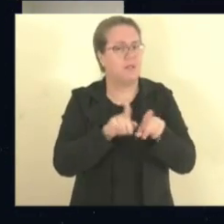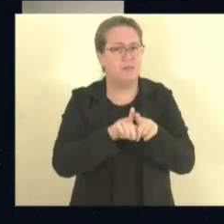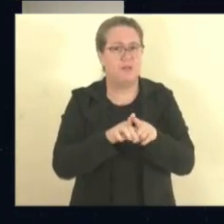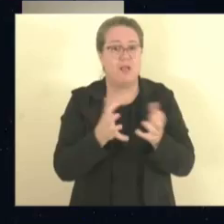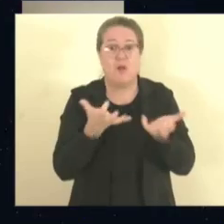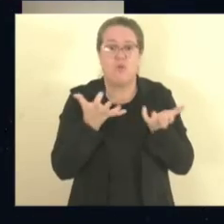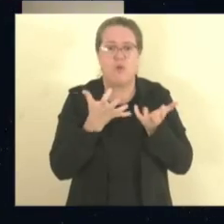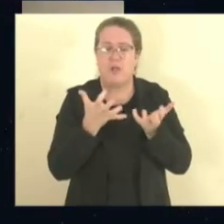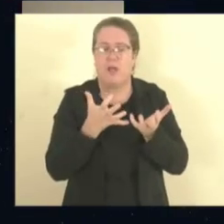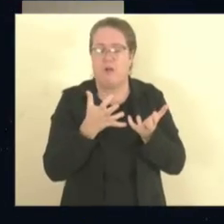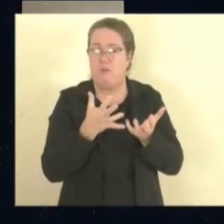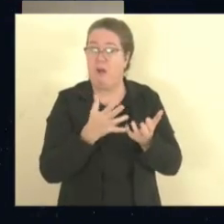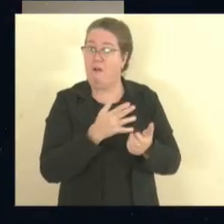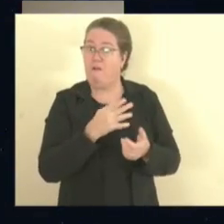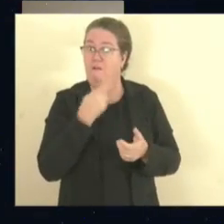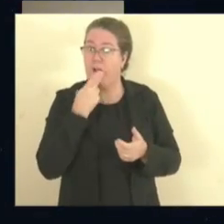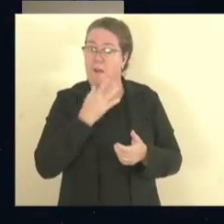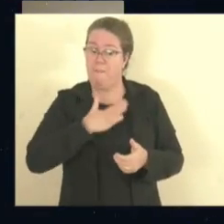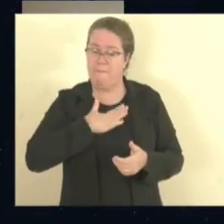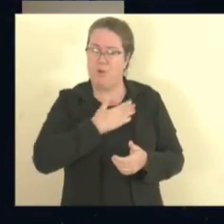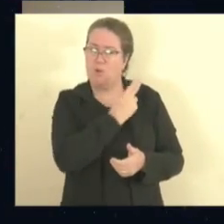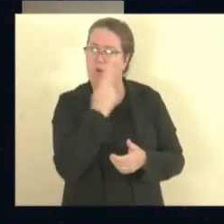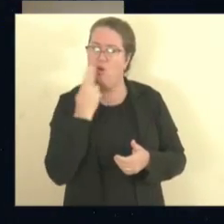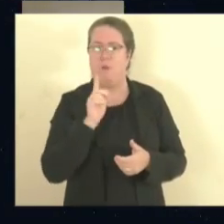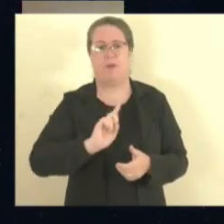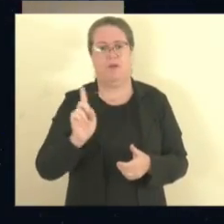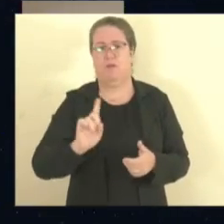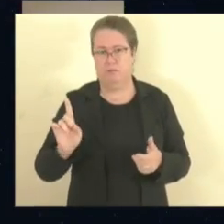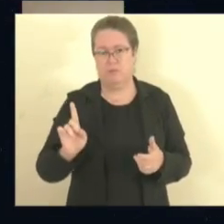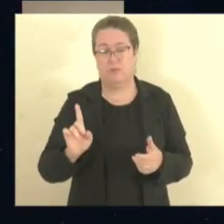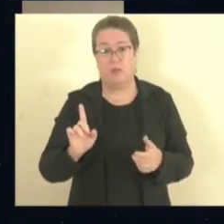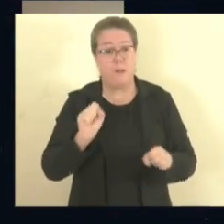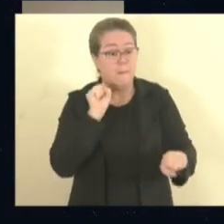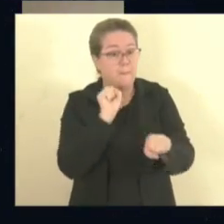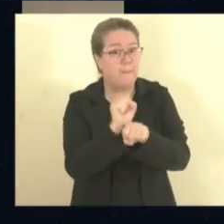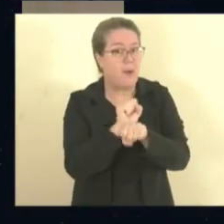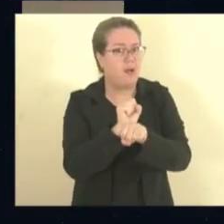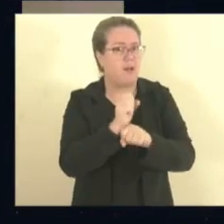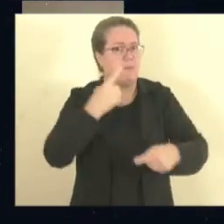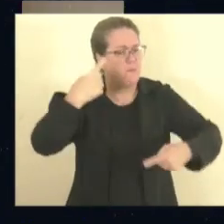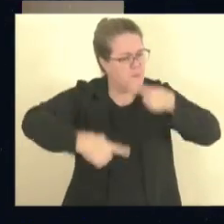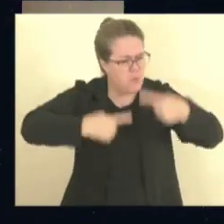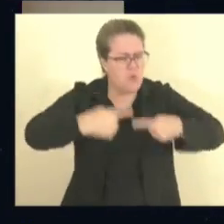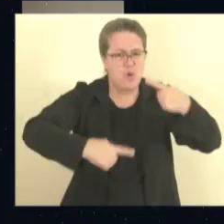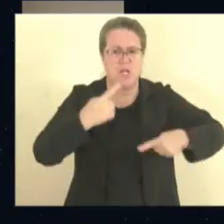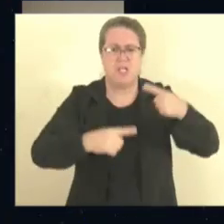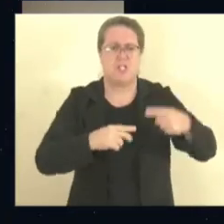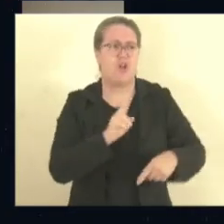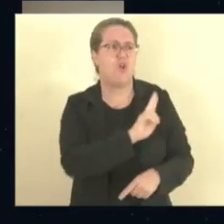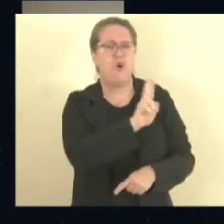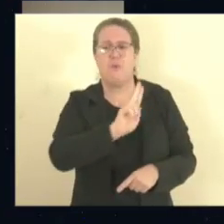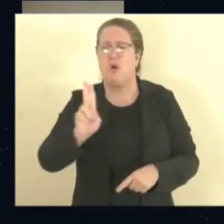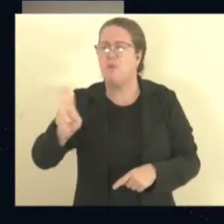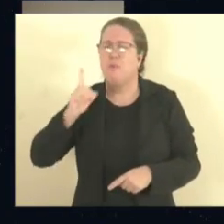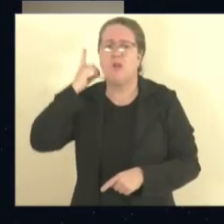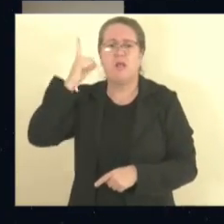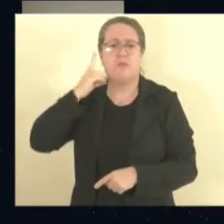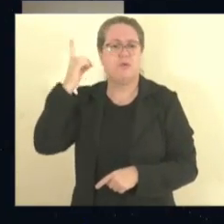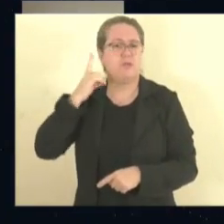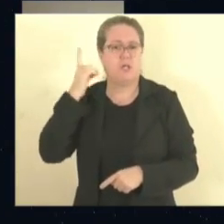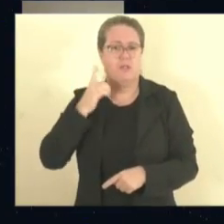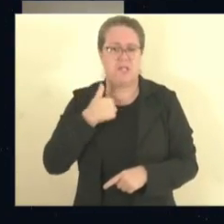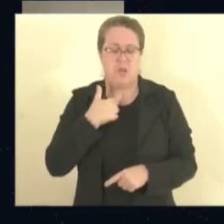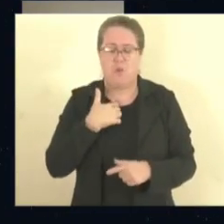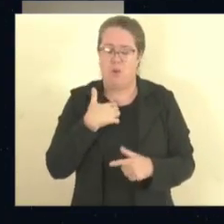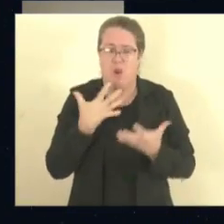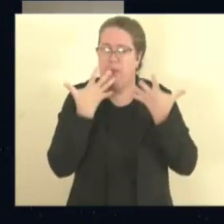apenas respondendo. Eu tenho humildade, sim, e Vossa Excelência para de fazer política citando meu nome e citando o nome dos demais deputados. Isso é inaceitável nessa